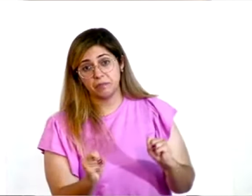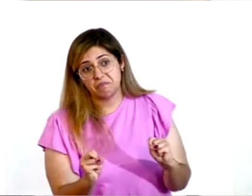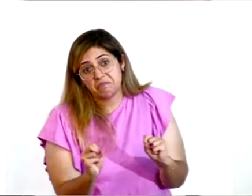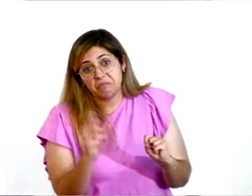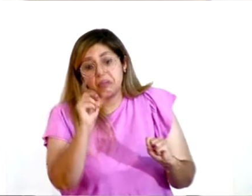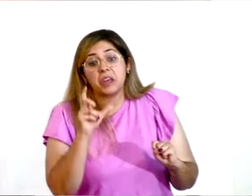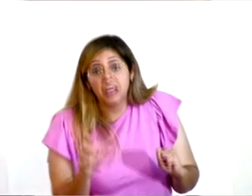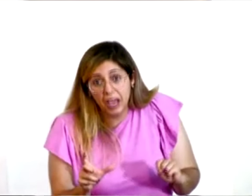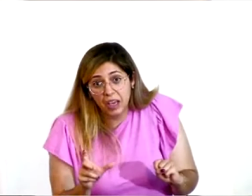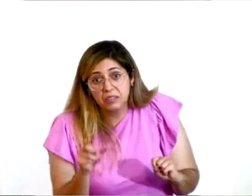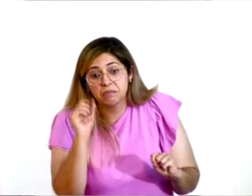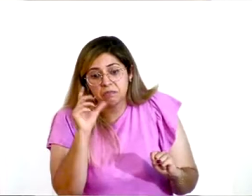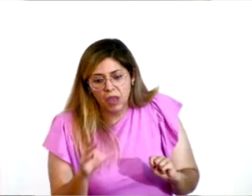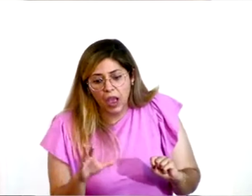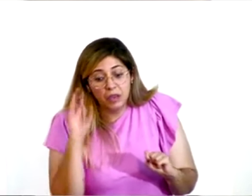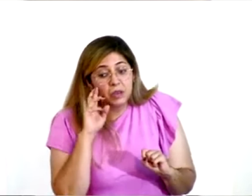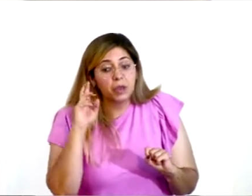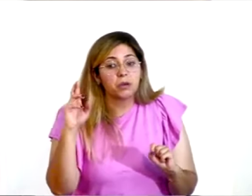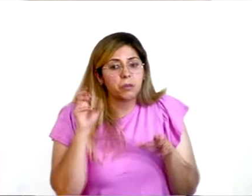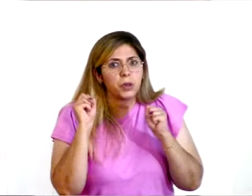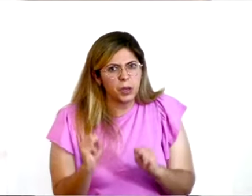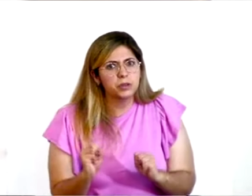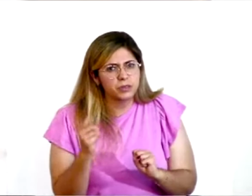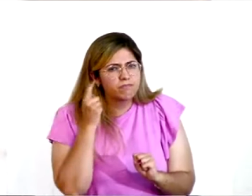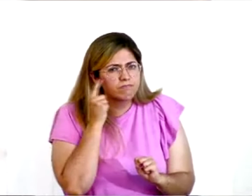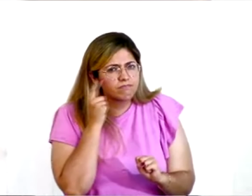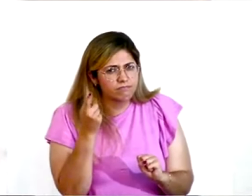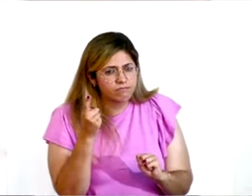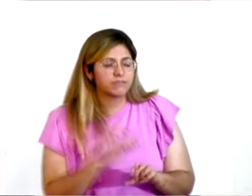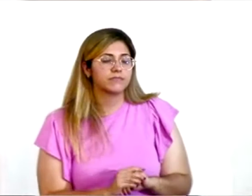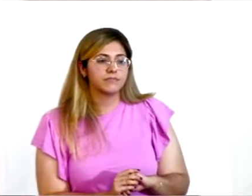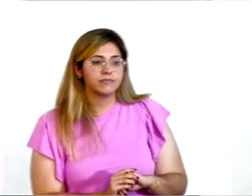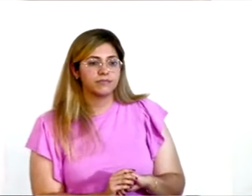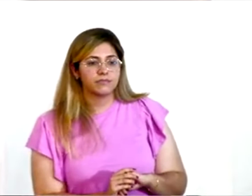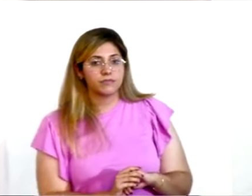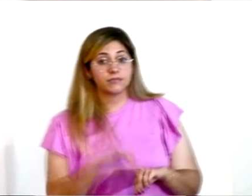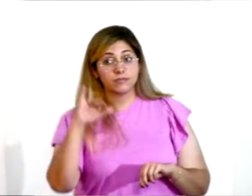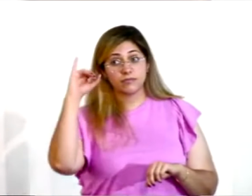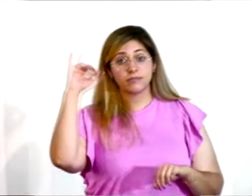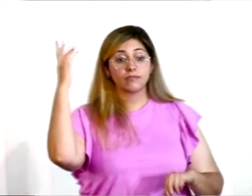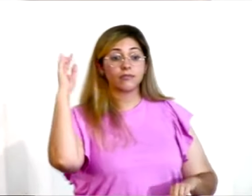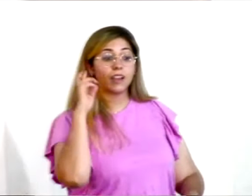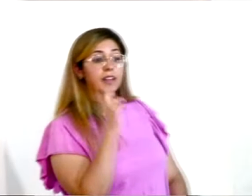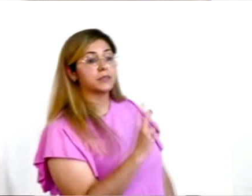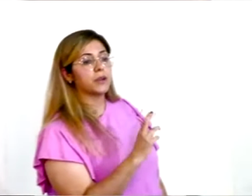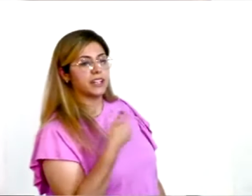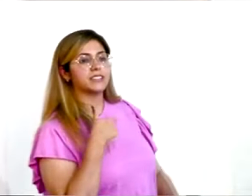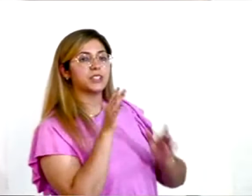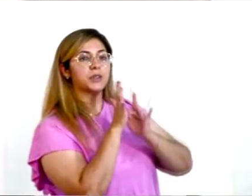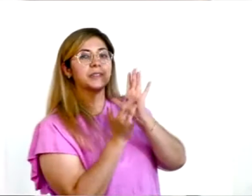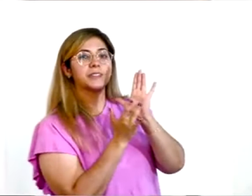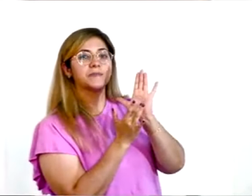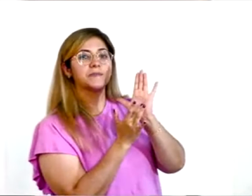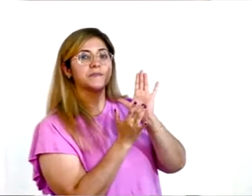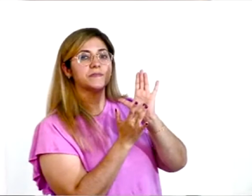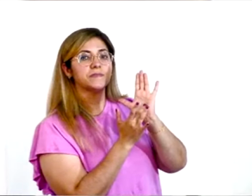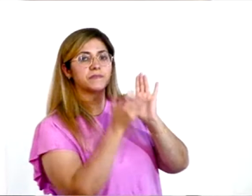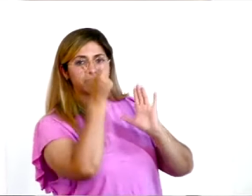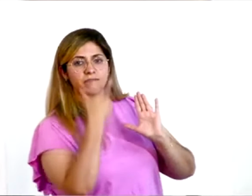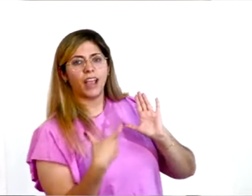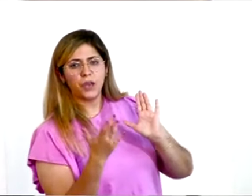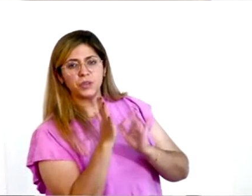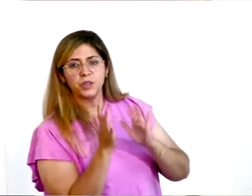este tão poderoso que está fazendo isso comigo? E a resposta é direta. Jesus. Eu sou